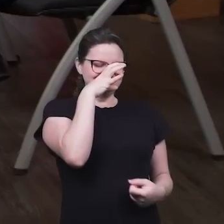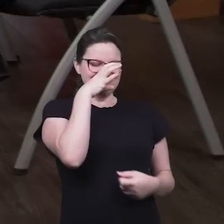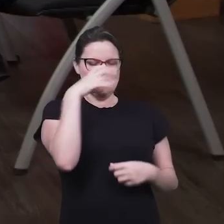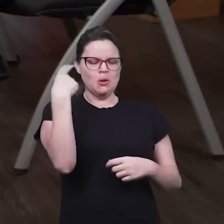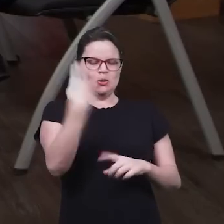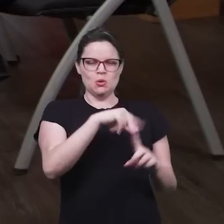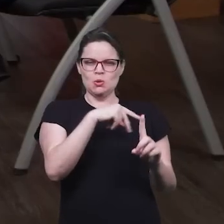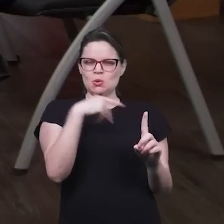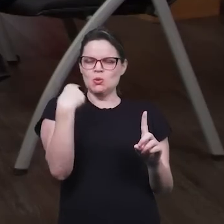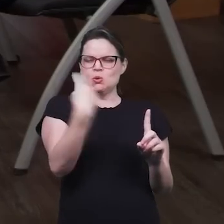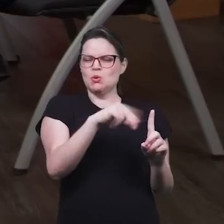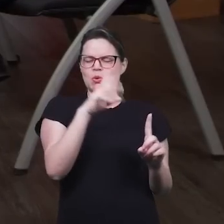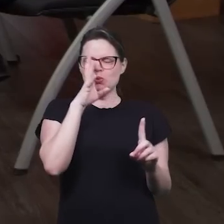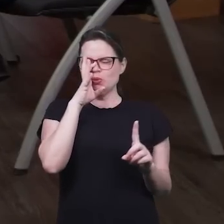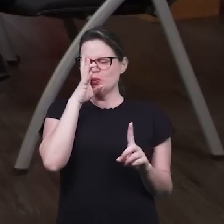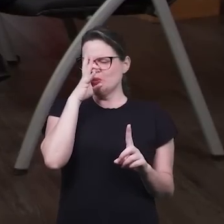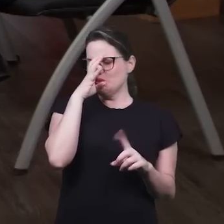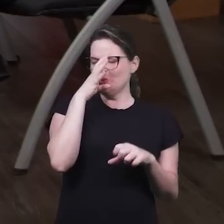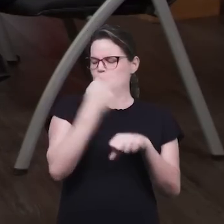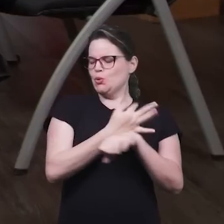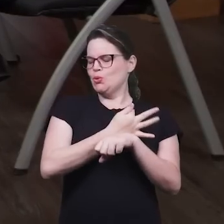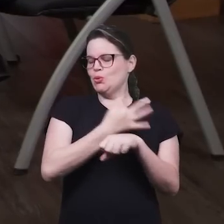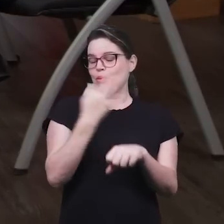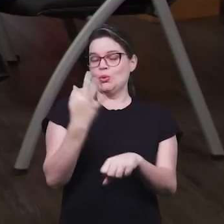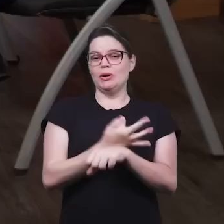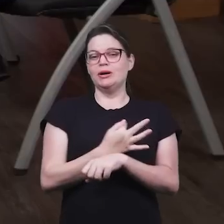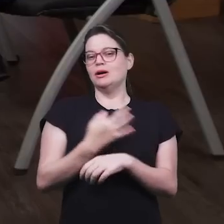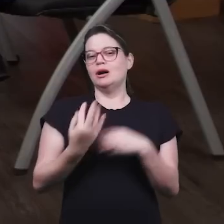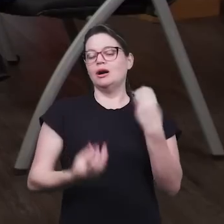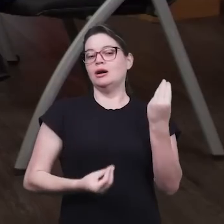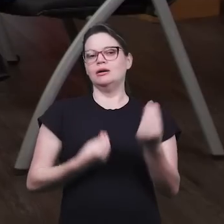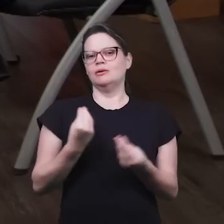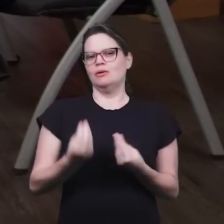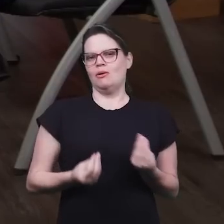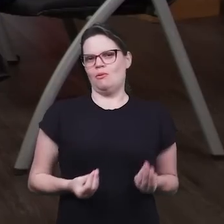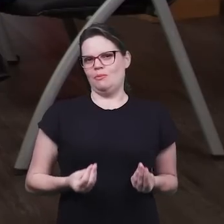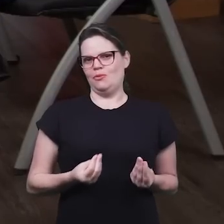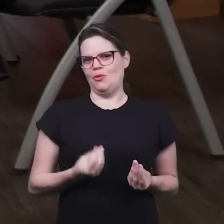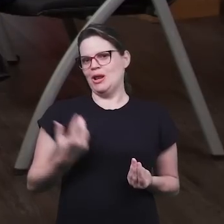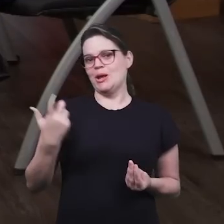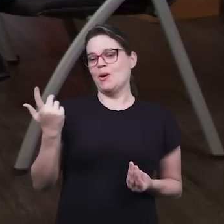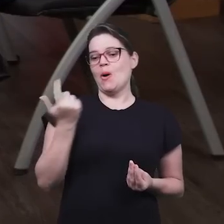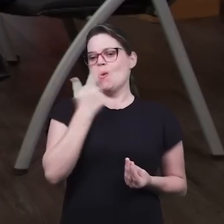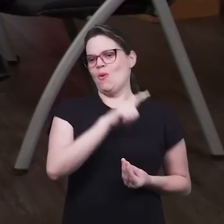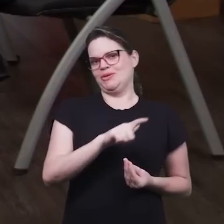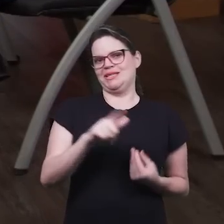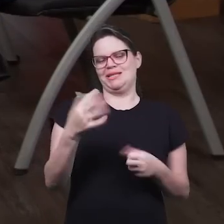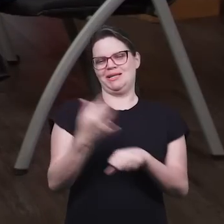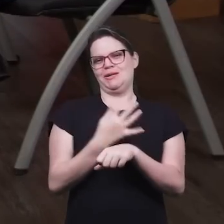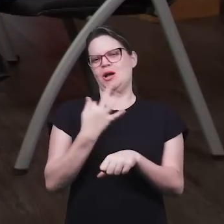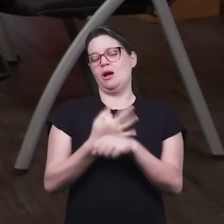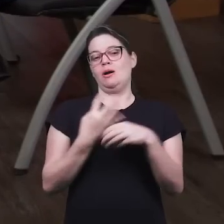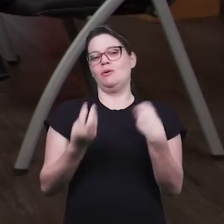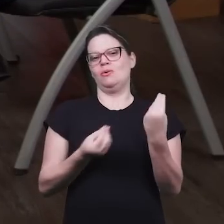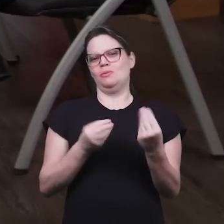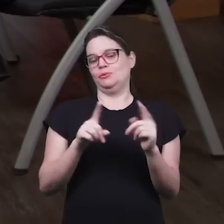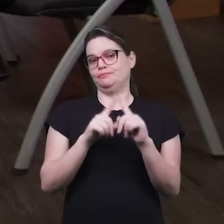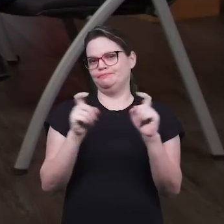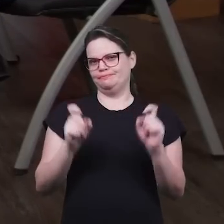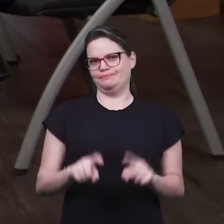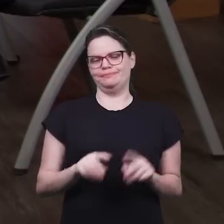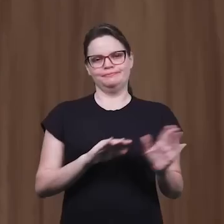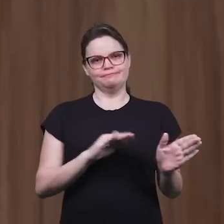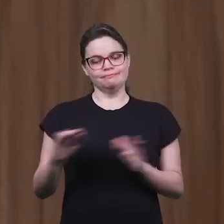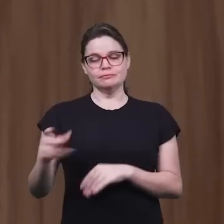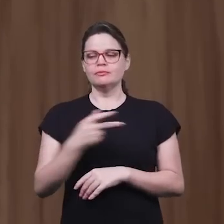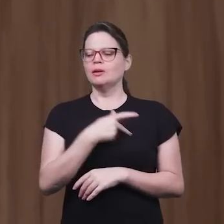mais duras perseguições? Qual era o veículo que movia esses nossos irmãos do passado?